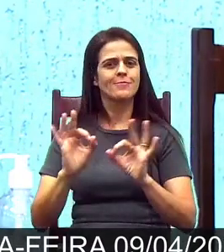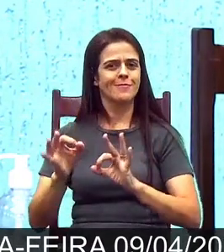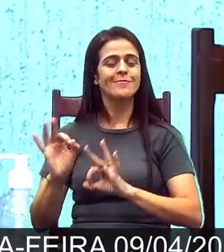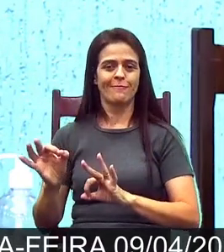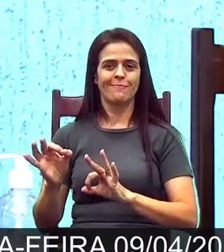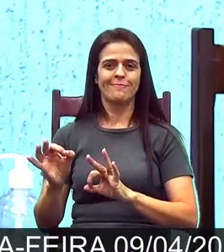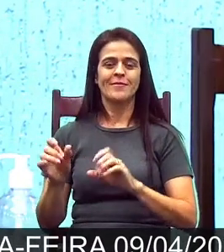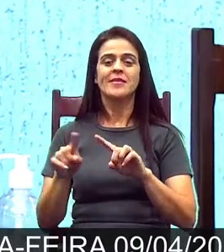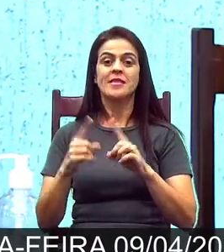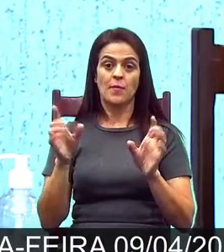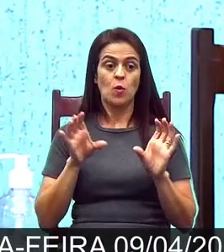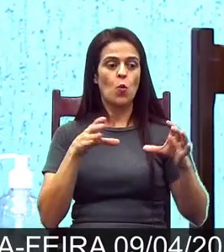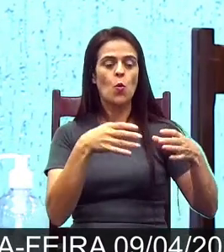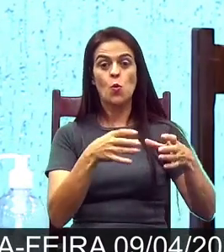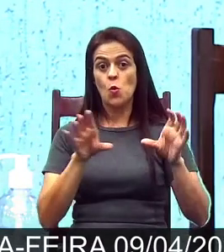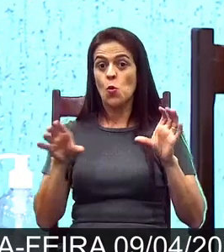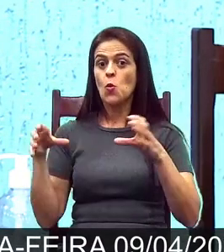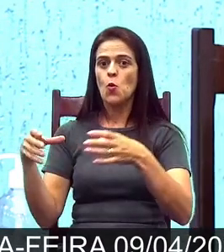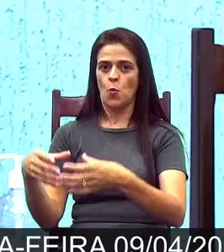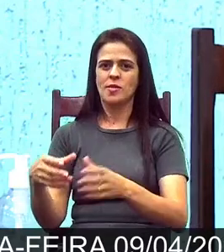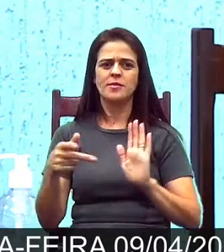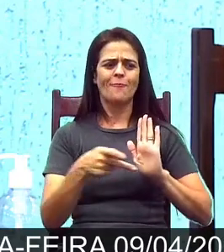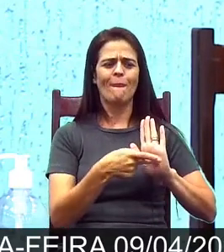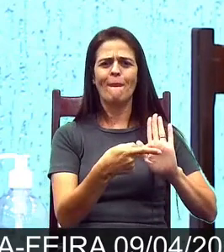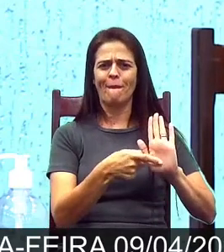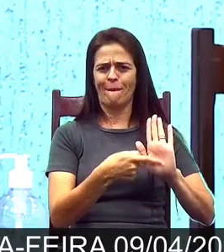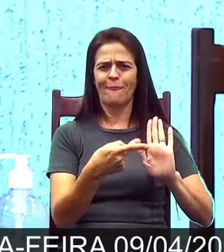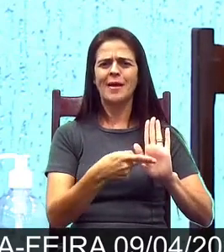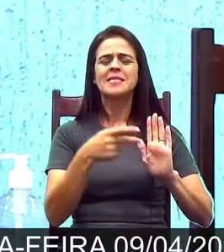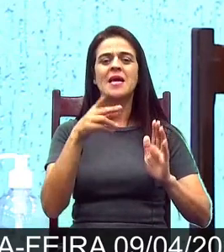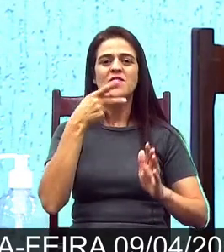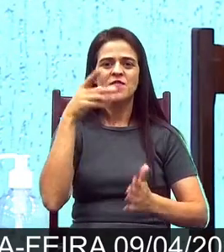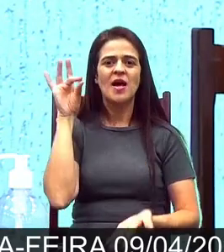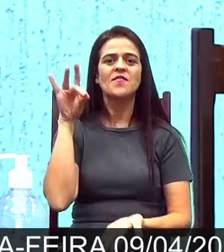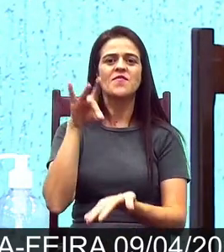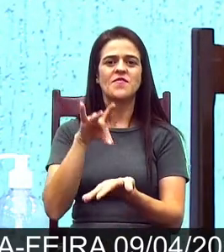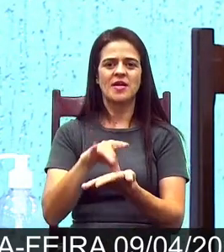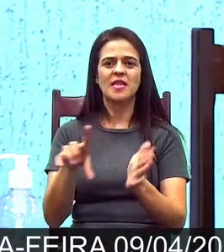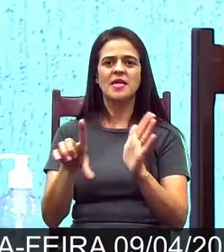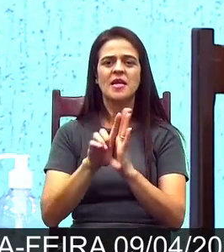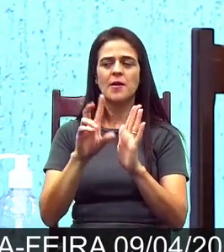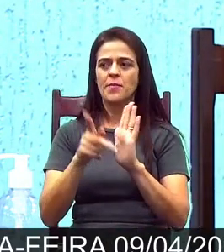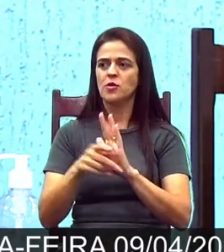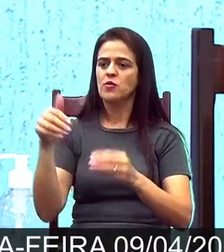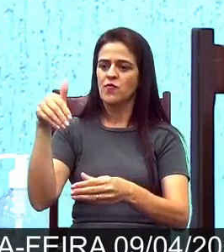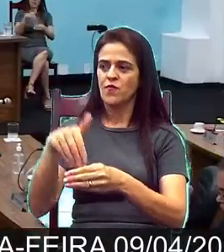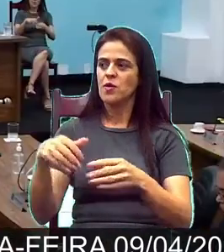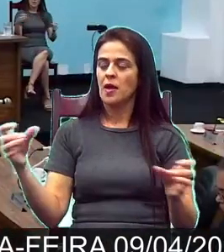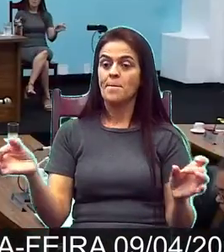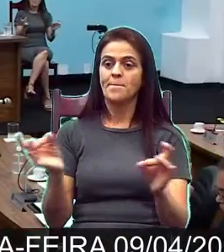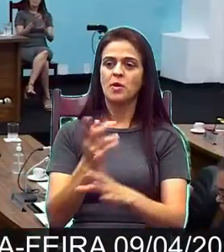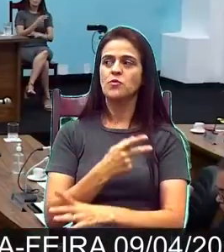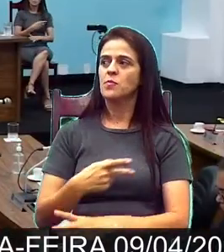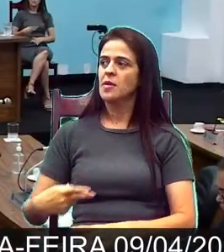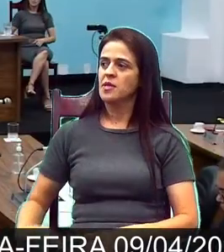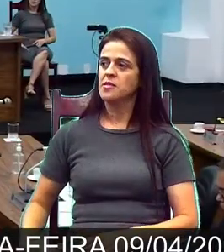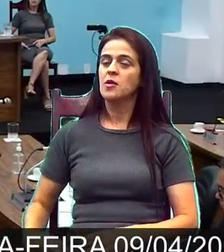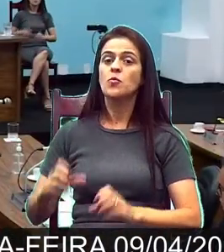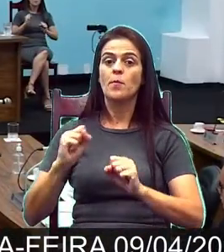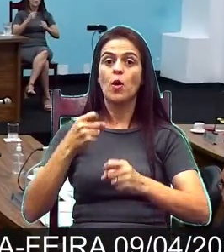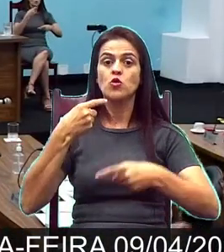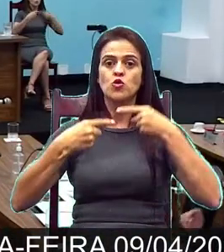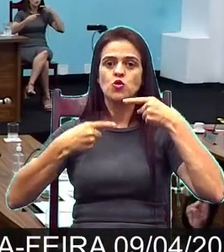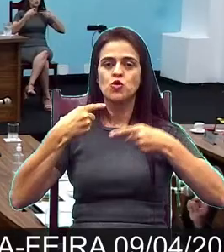as comissões manifesta-se favorável ao projeto, senhor presidente. Em